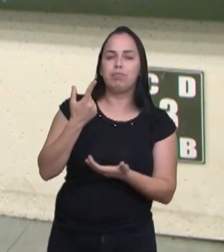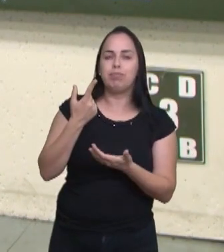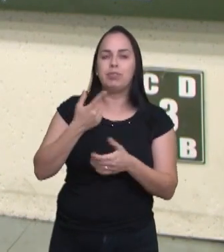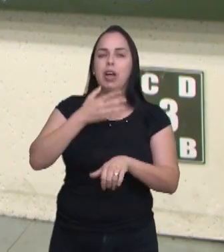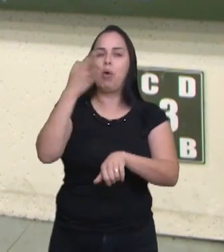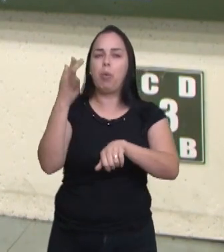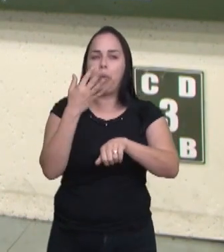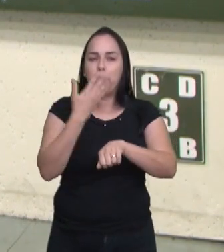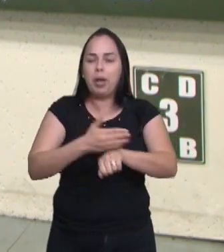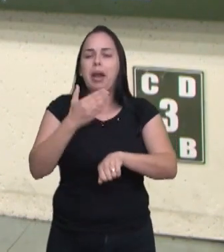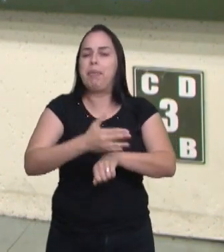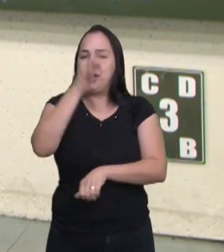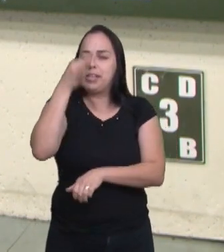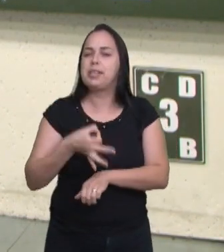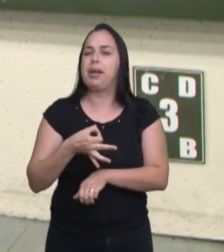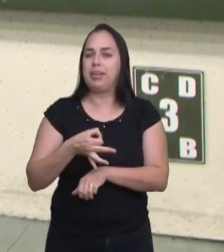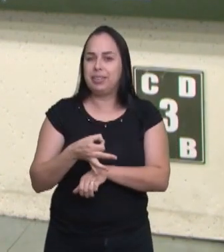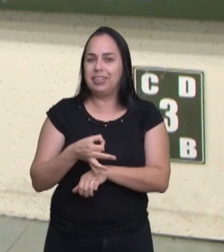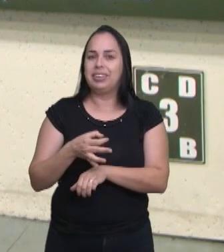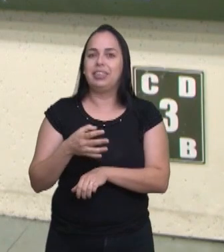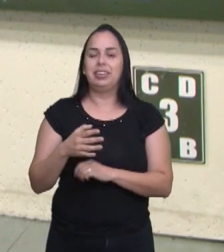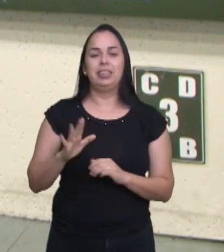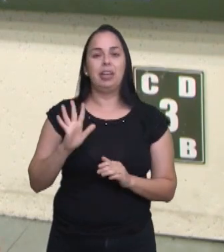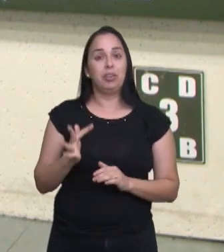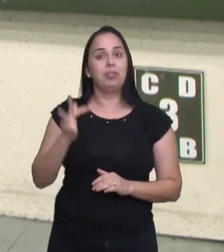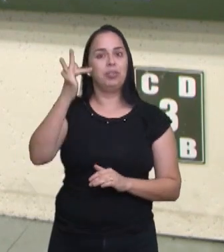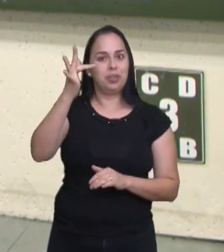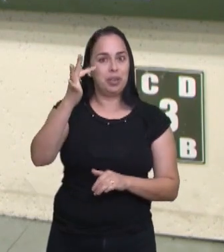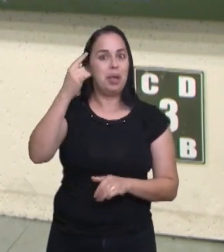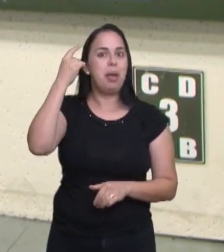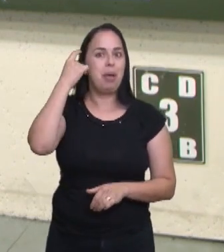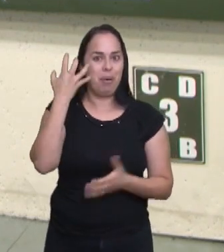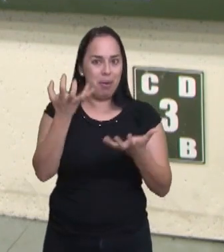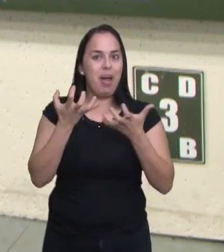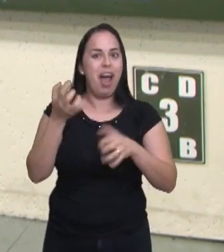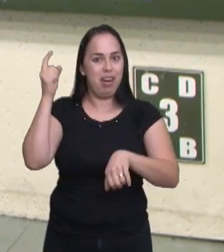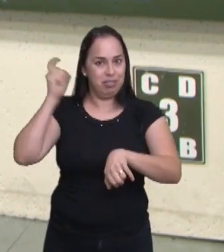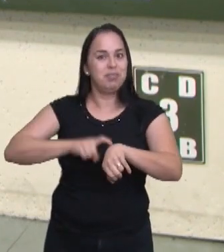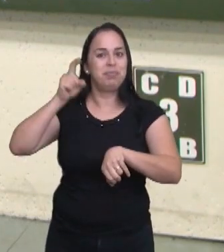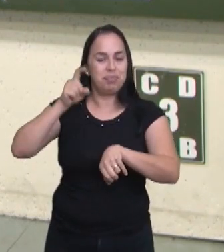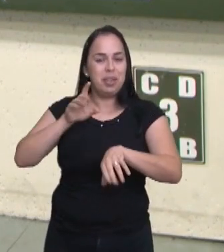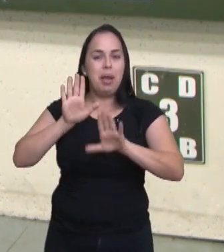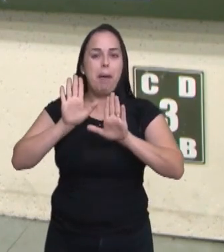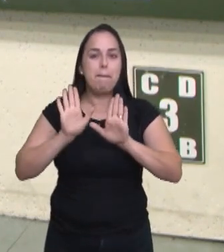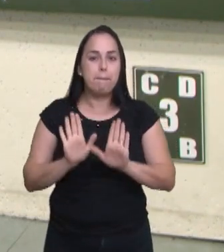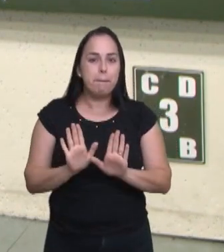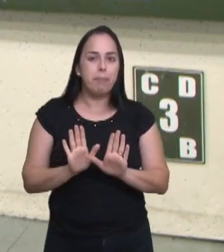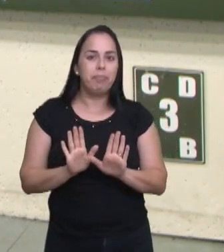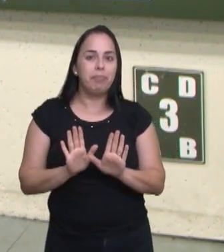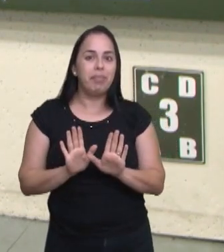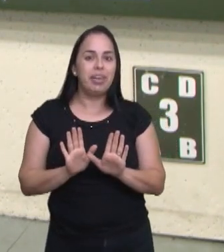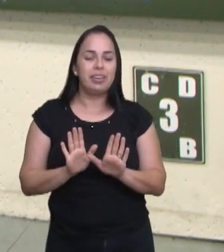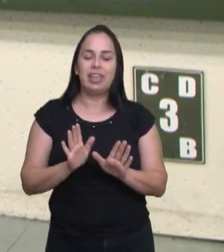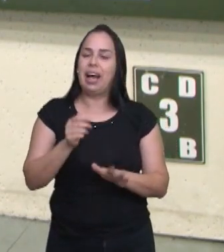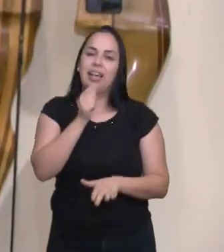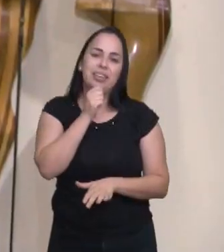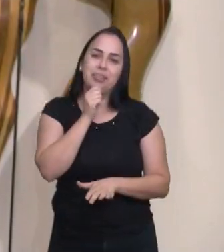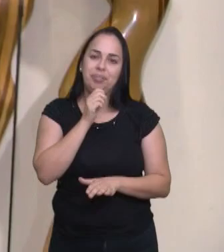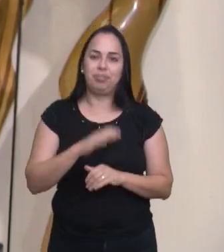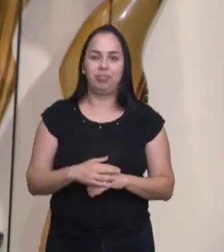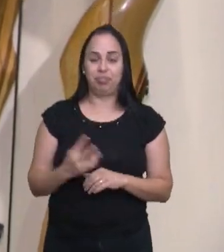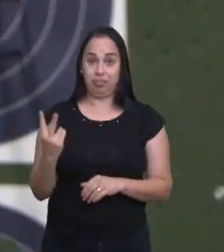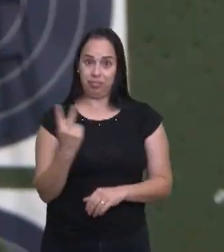dando certo o teu treinamento. Então, sim, um dia pretendo ter algum recorde, mas ainda não chegou